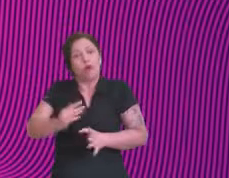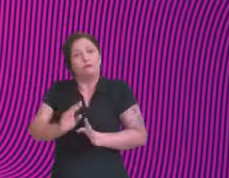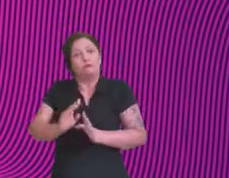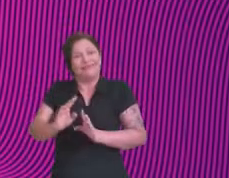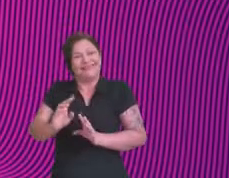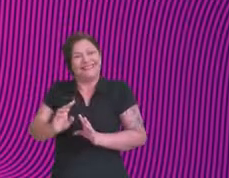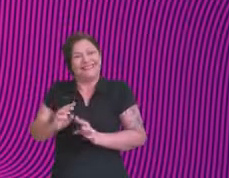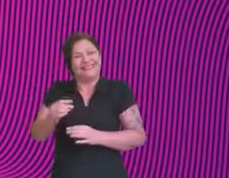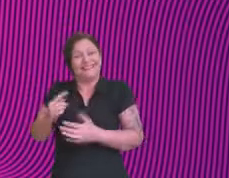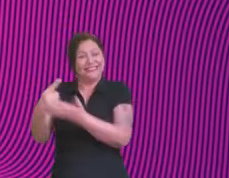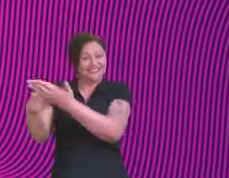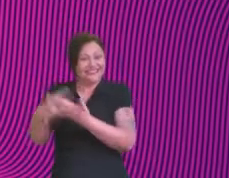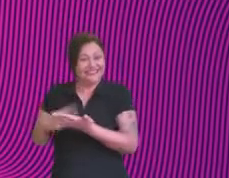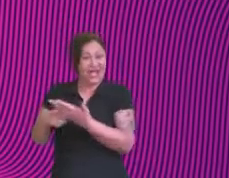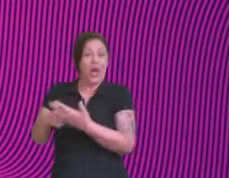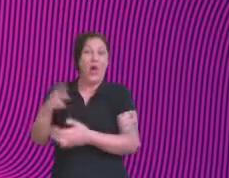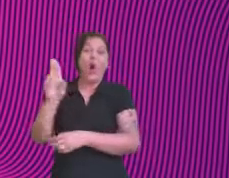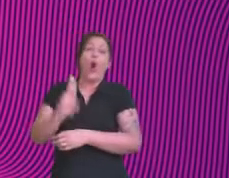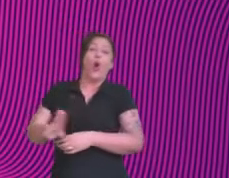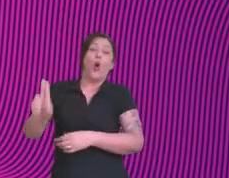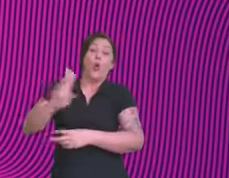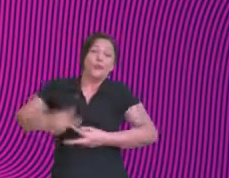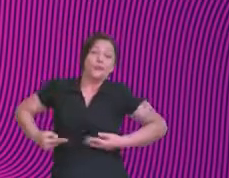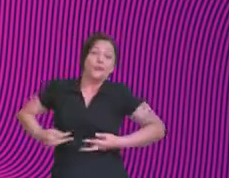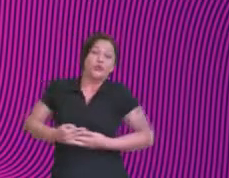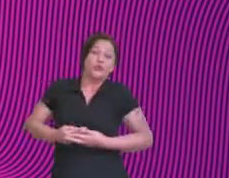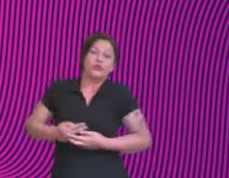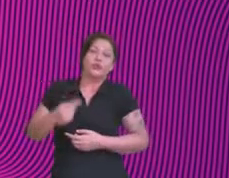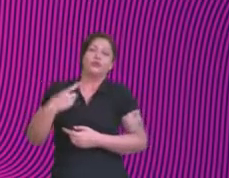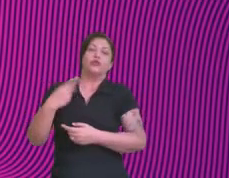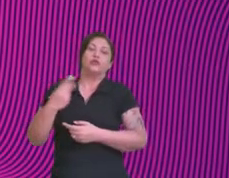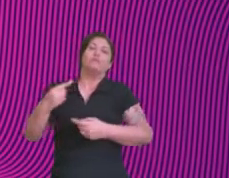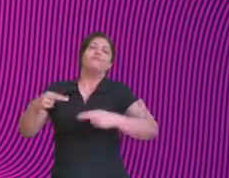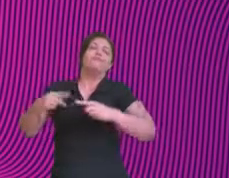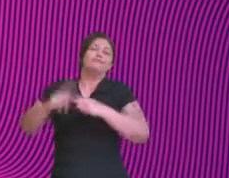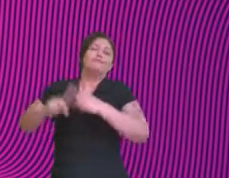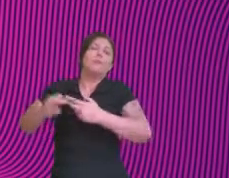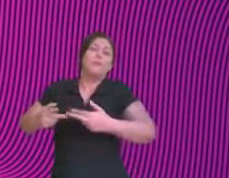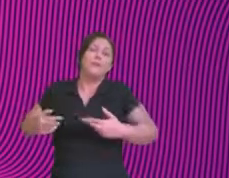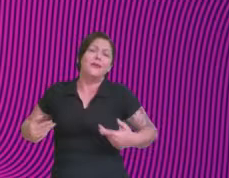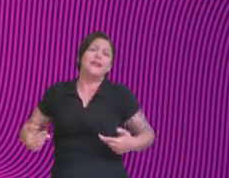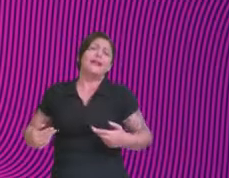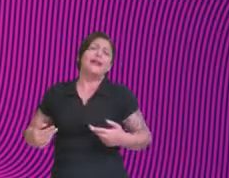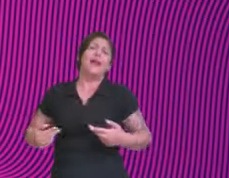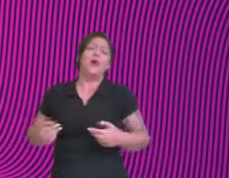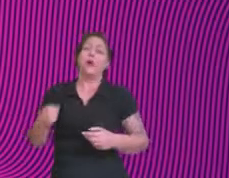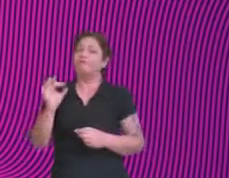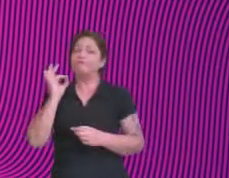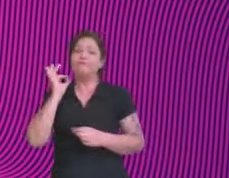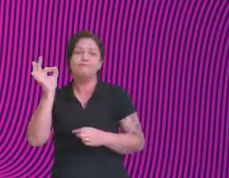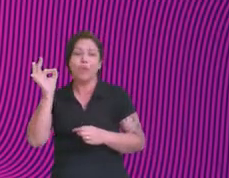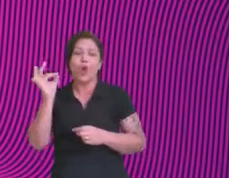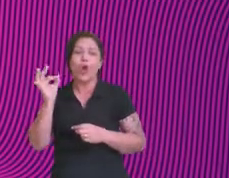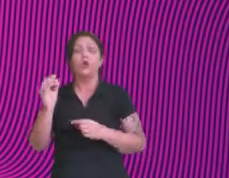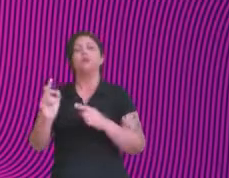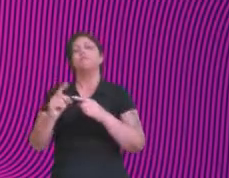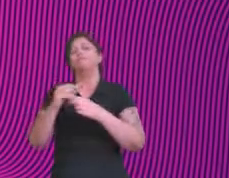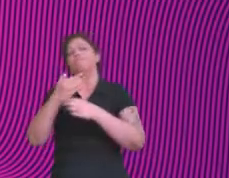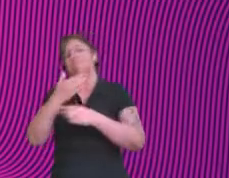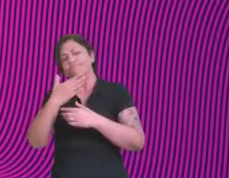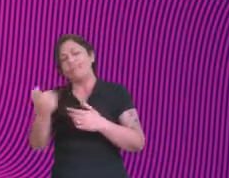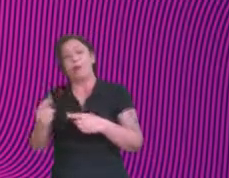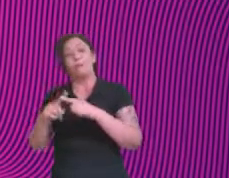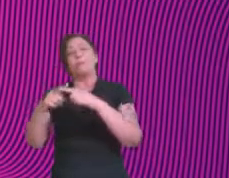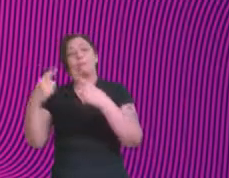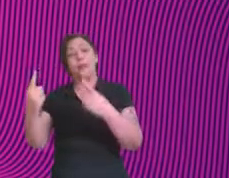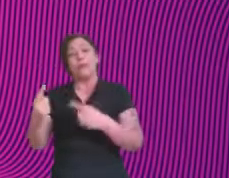citorredução secundária, eu gostaria muito que tivesse no ovário a citorredução secundária, porque são pacientes que vão recidivar e a gente sabe que o prognóstico é